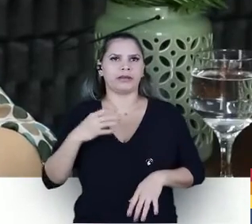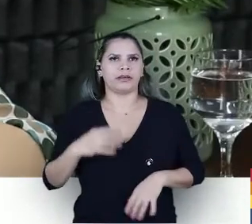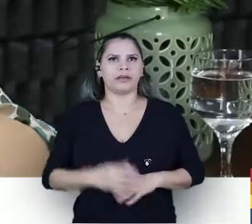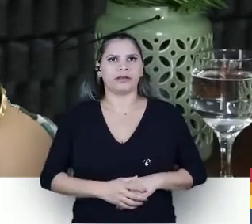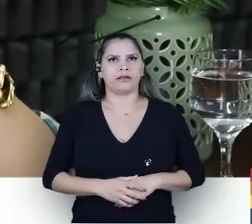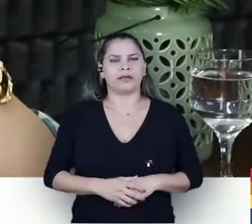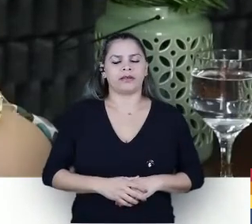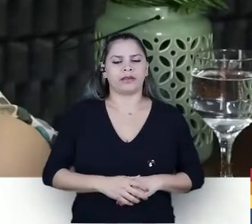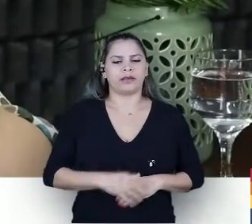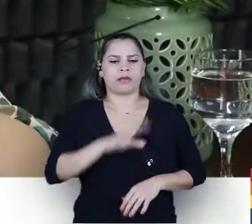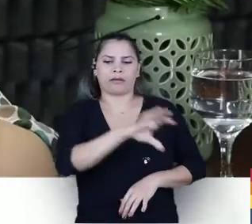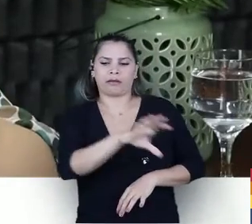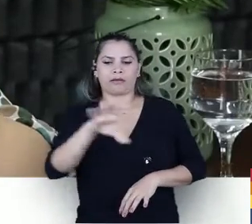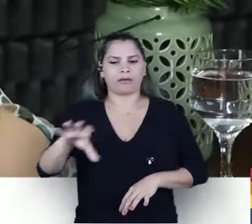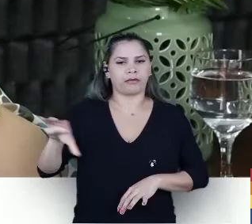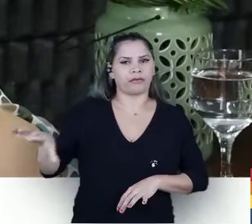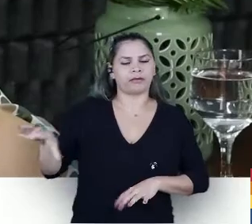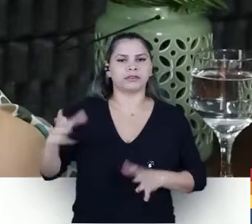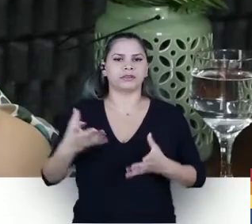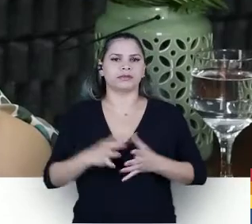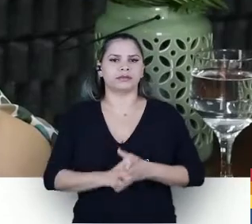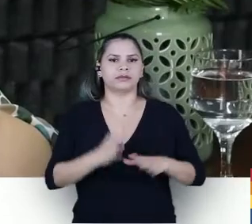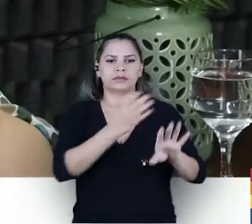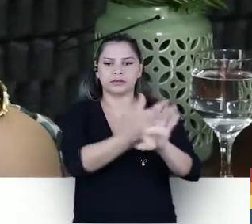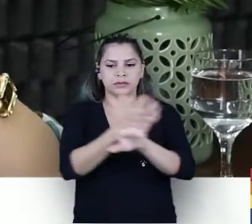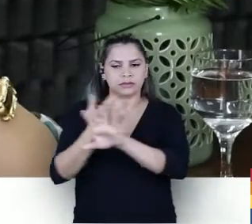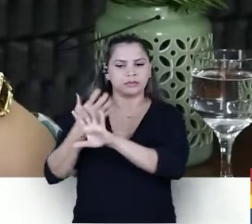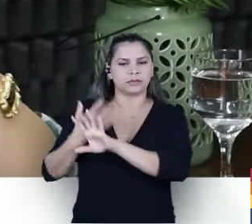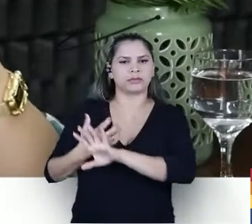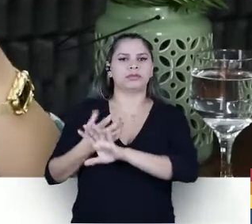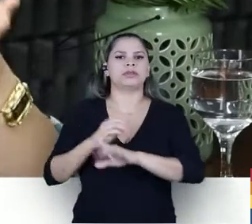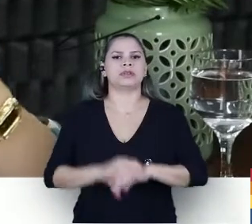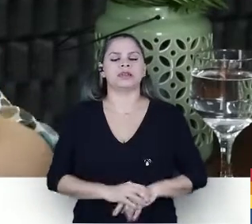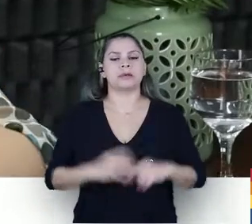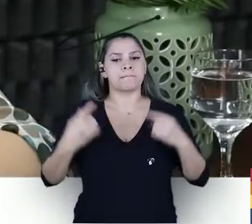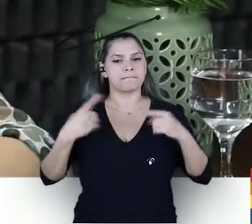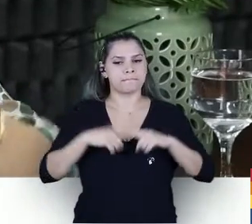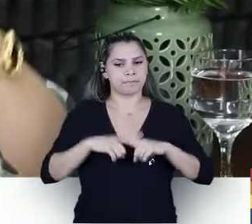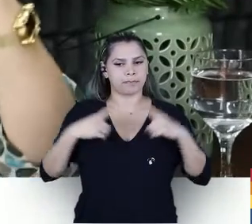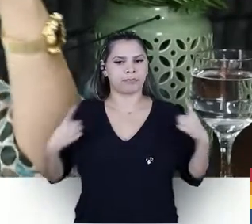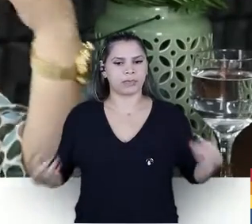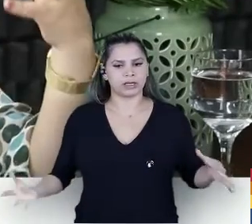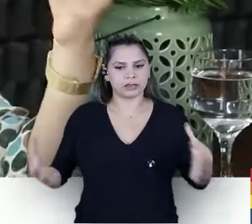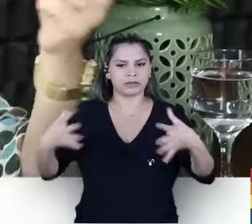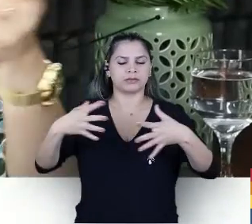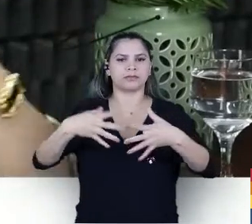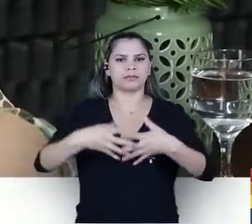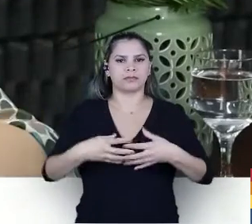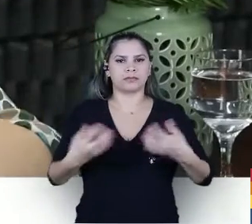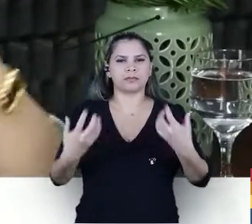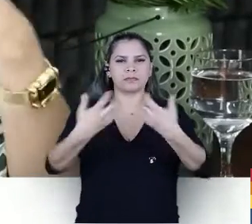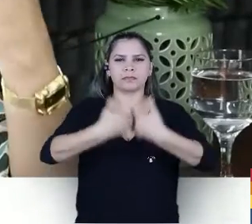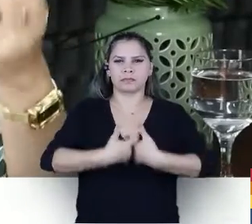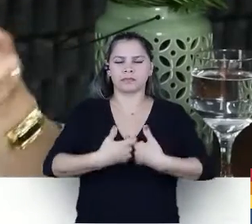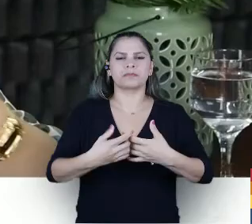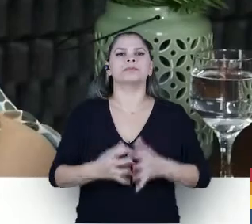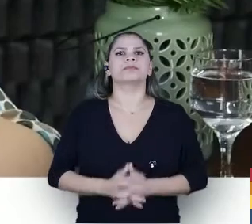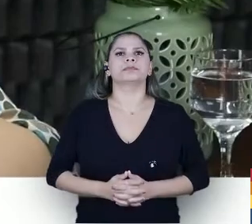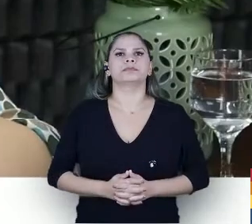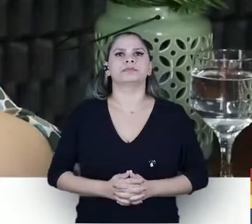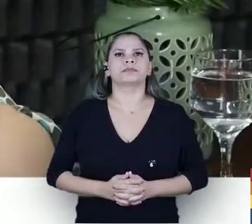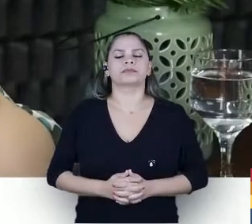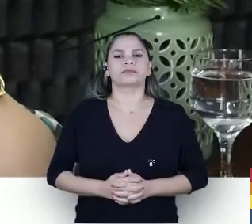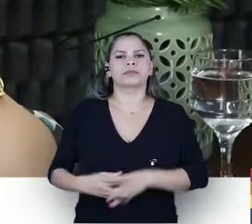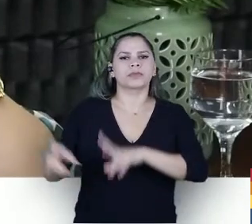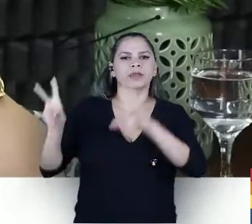Então, é bem necessário, claro, cada um dentro da sua área, mas pensando também nessa conexão com outras